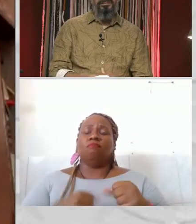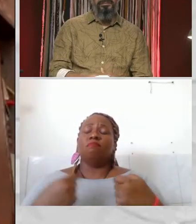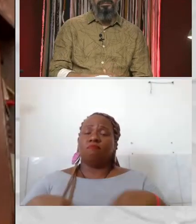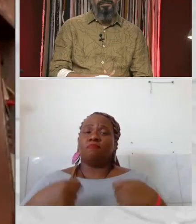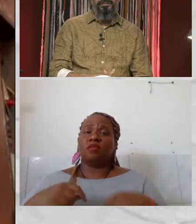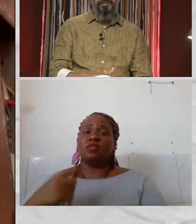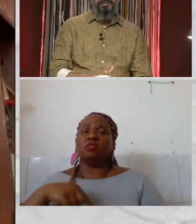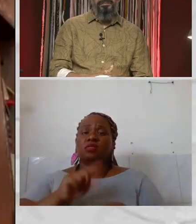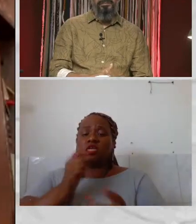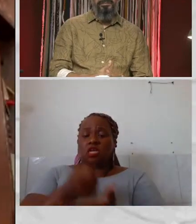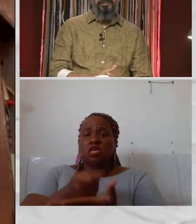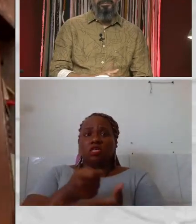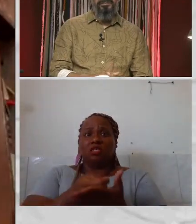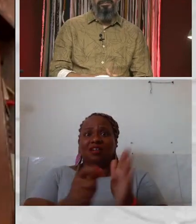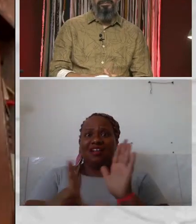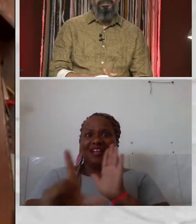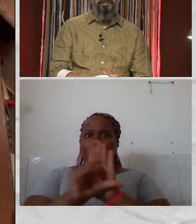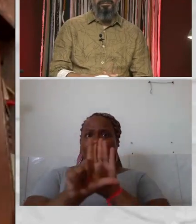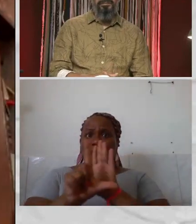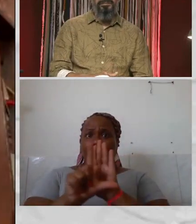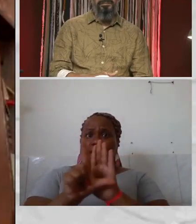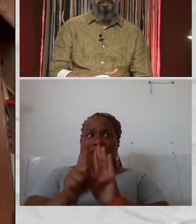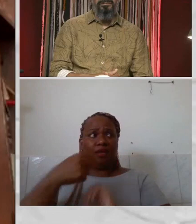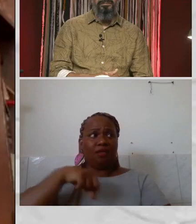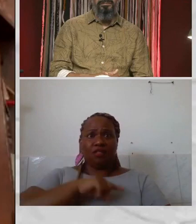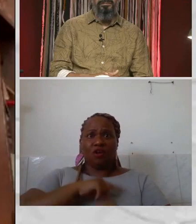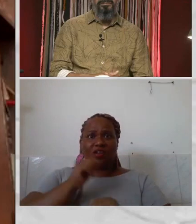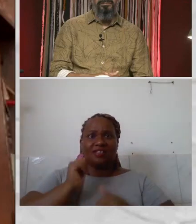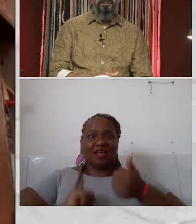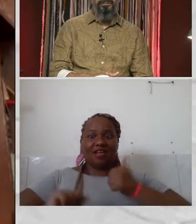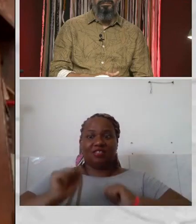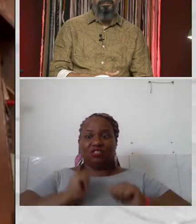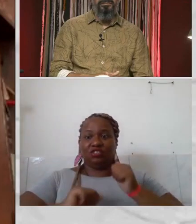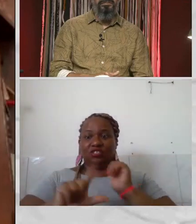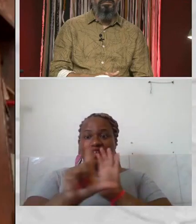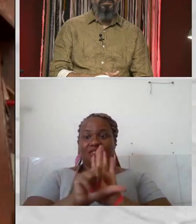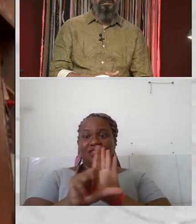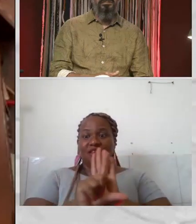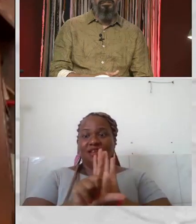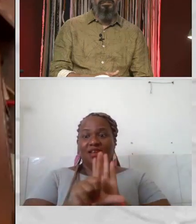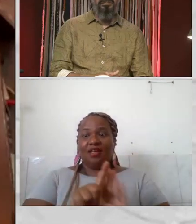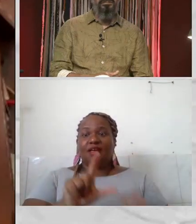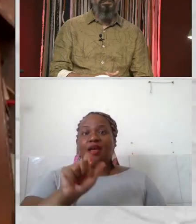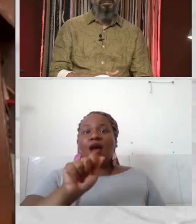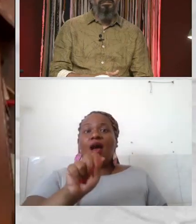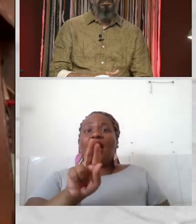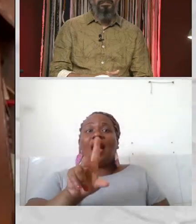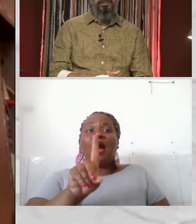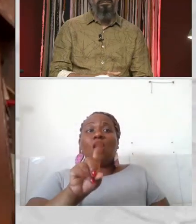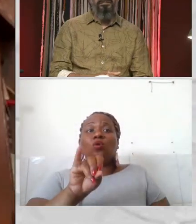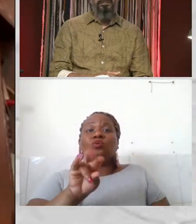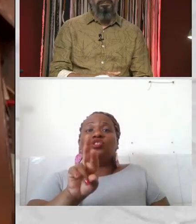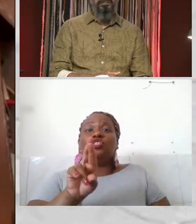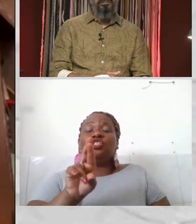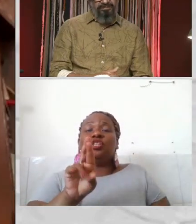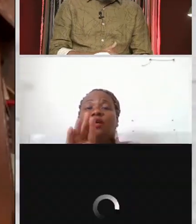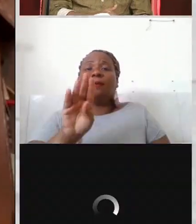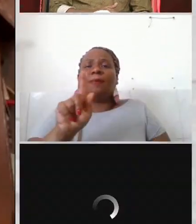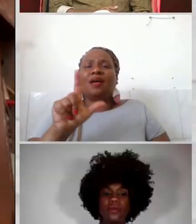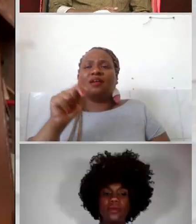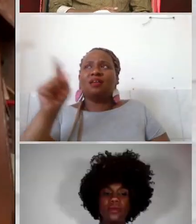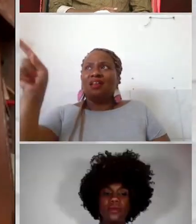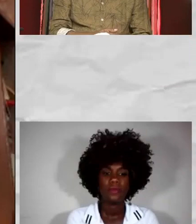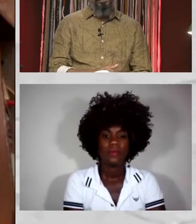a Lei Aldir Blanc foi uma exigência dos artistas. Isso aí, eles estavam completamente esquecidos dos artistas, você sabe disso. Eles